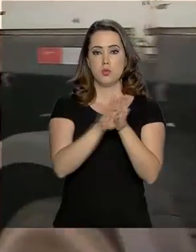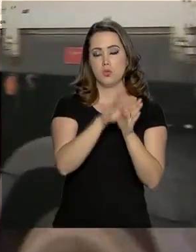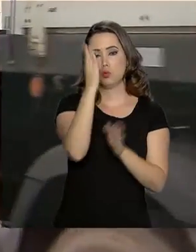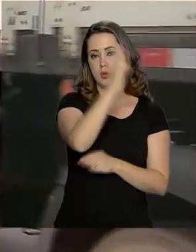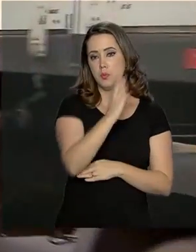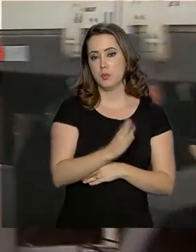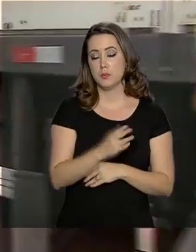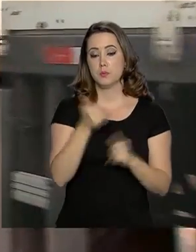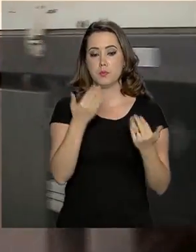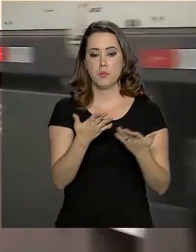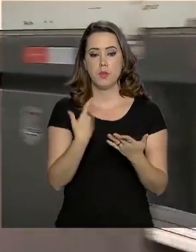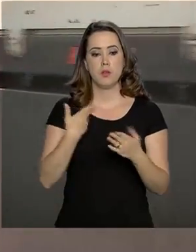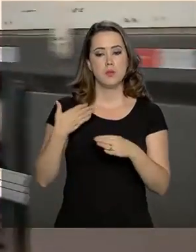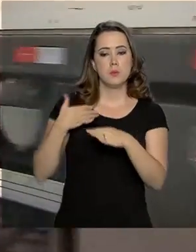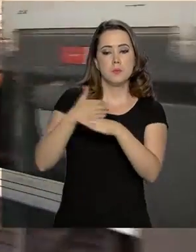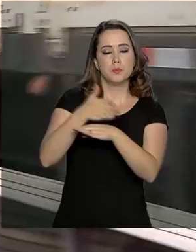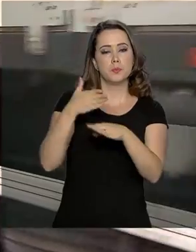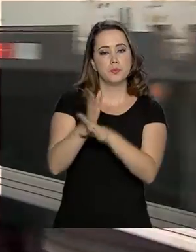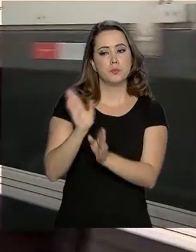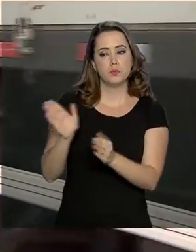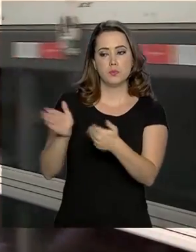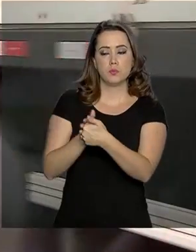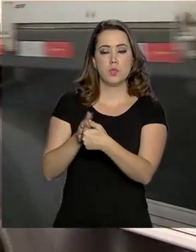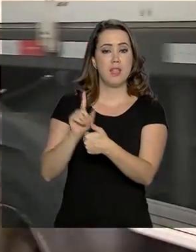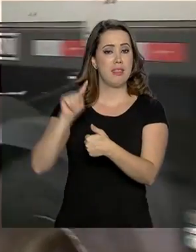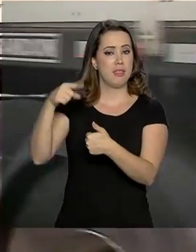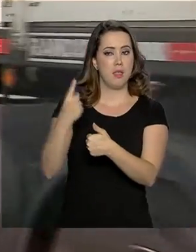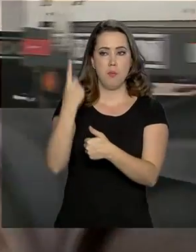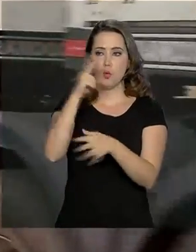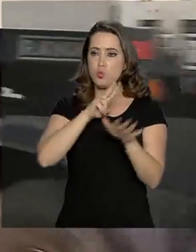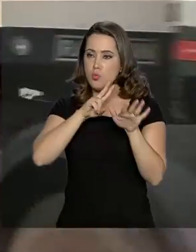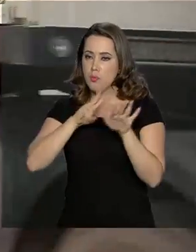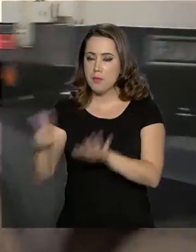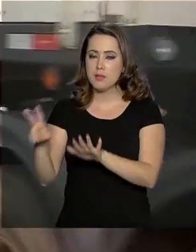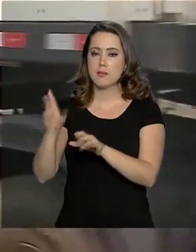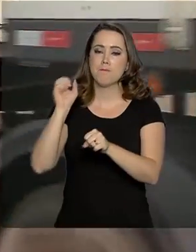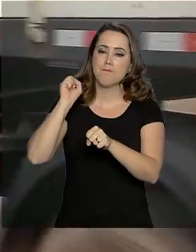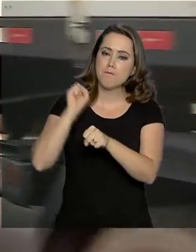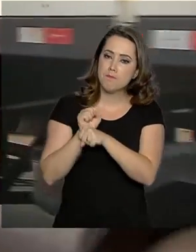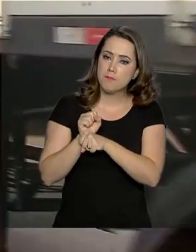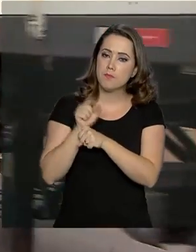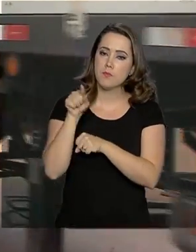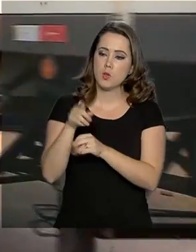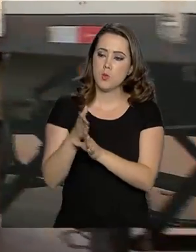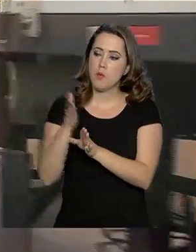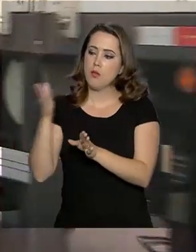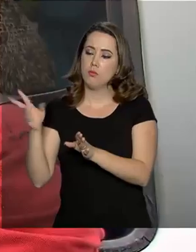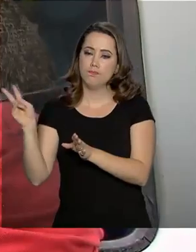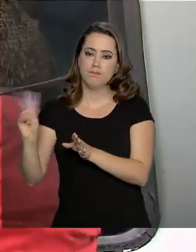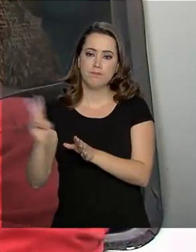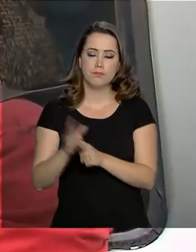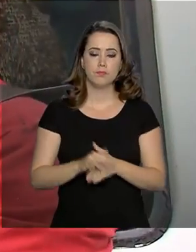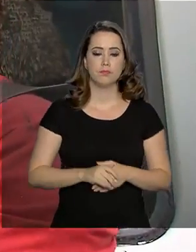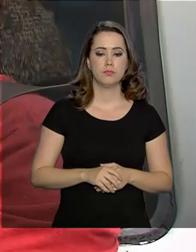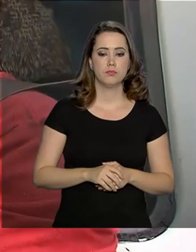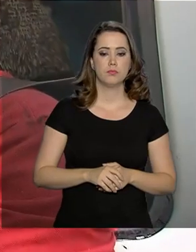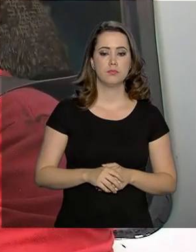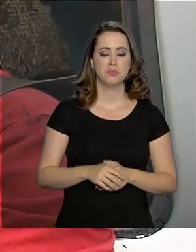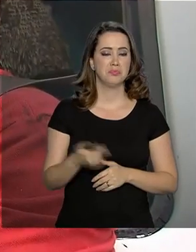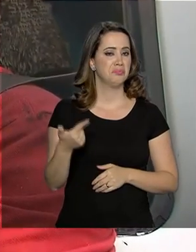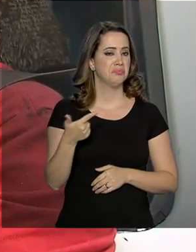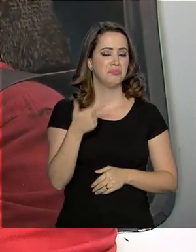Brasil. Eles atravessam a fronteira depois de uma semana de espera no lado venezuelano. Nós não